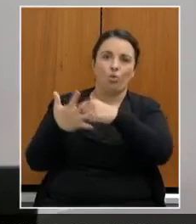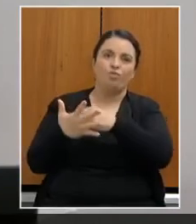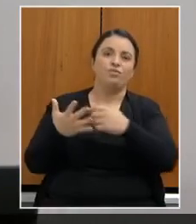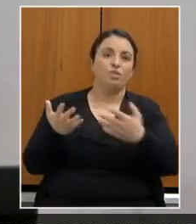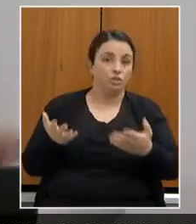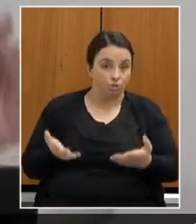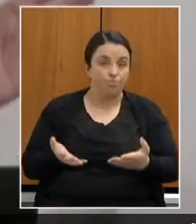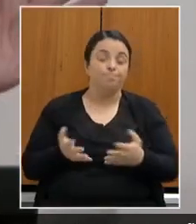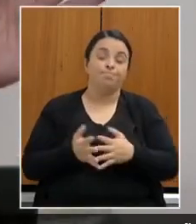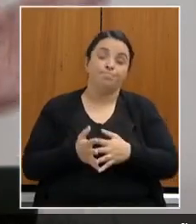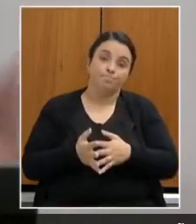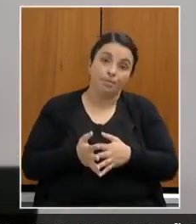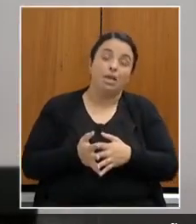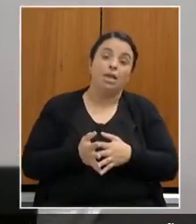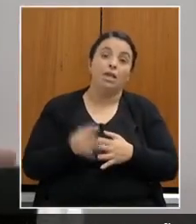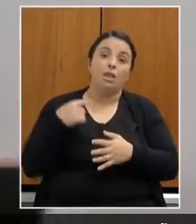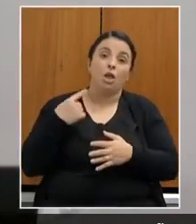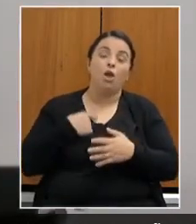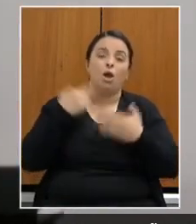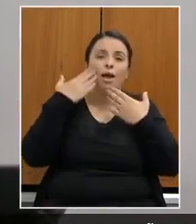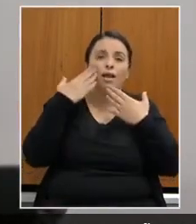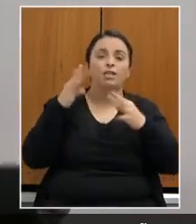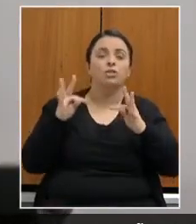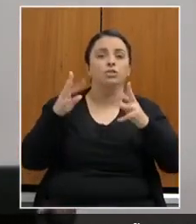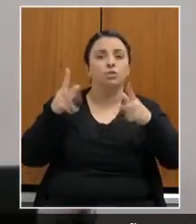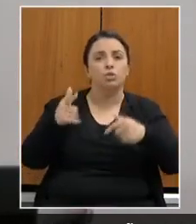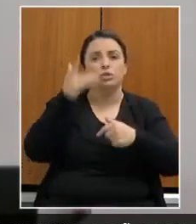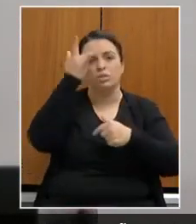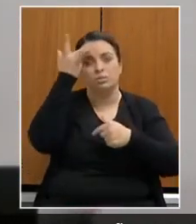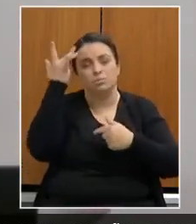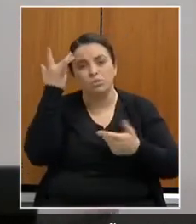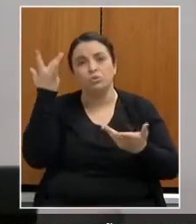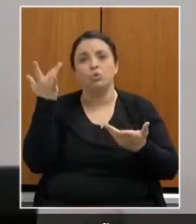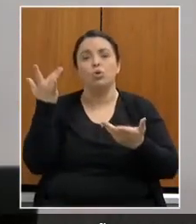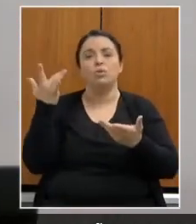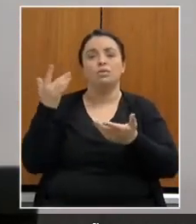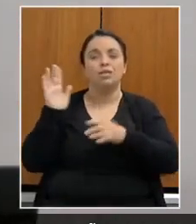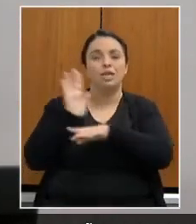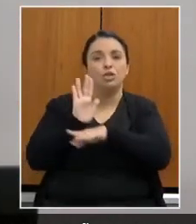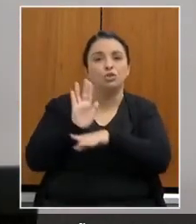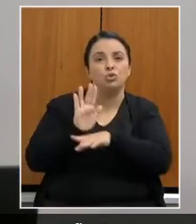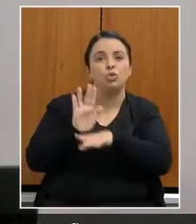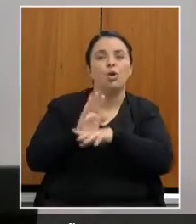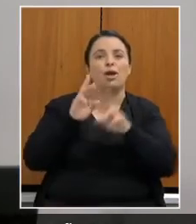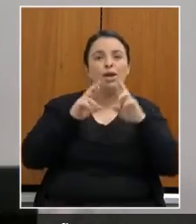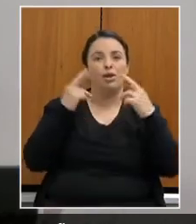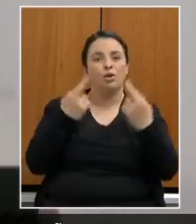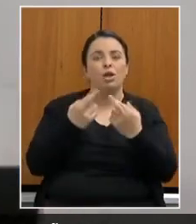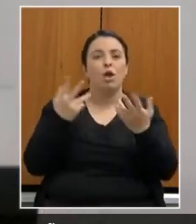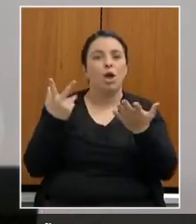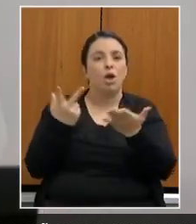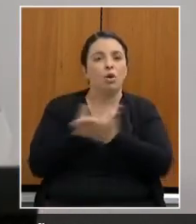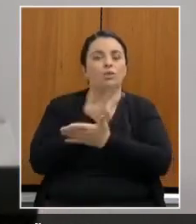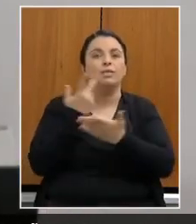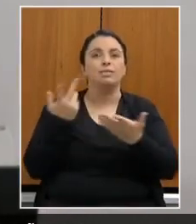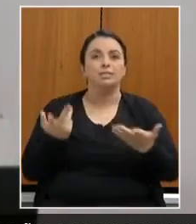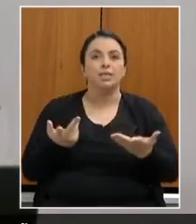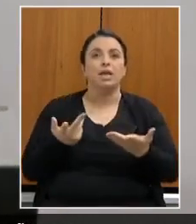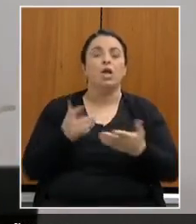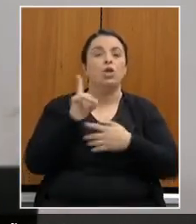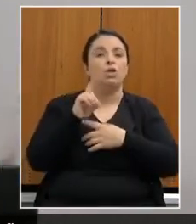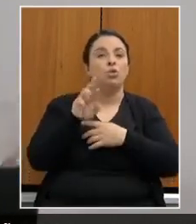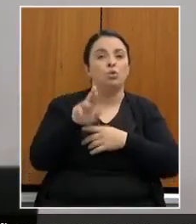Patrus, em nosso nome, nós agradecemos os assessores da nossa Secretaria, ao doutor André Luiz, secretário